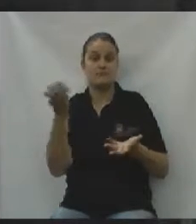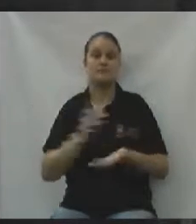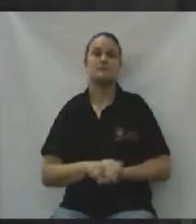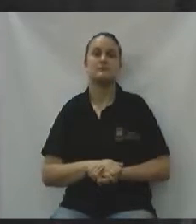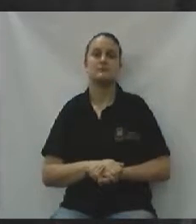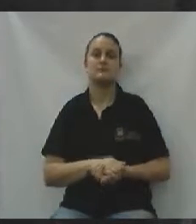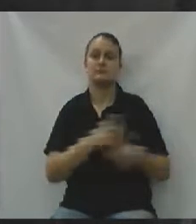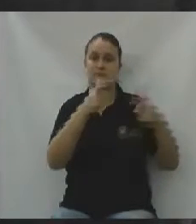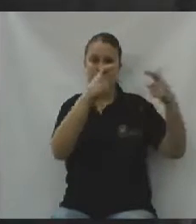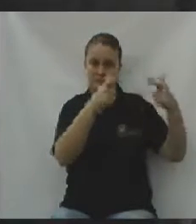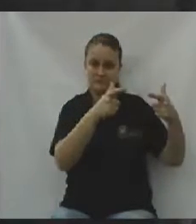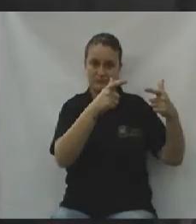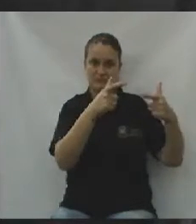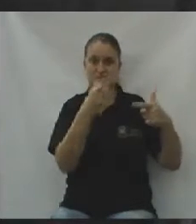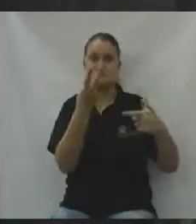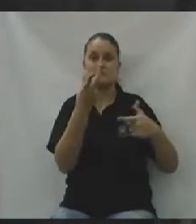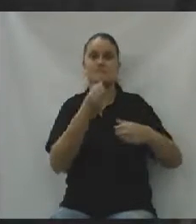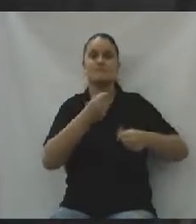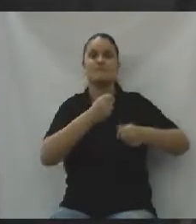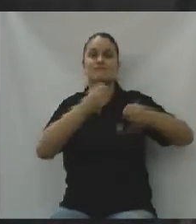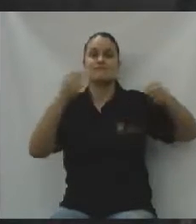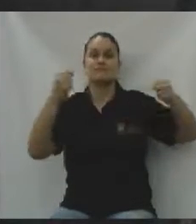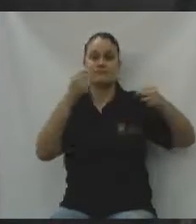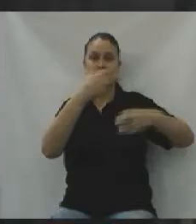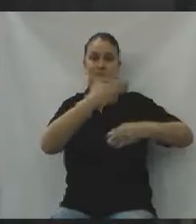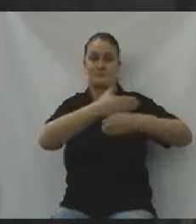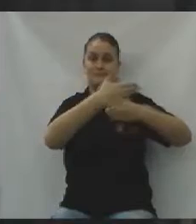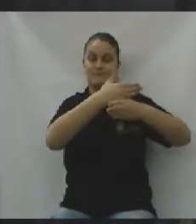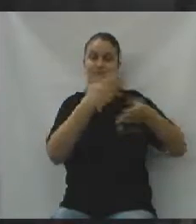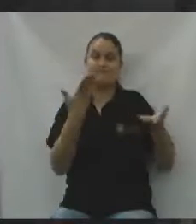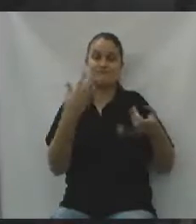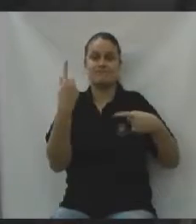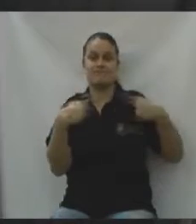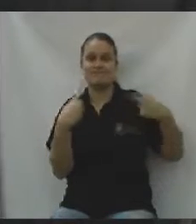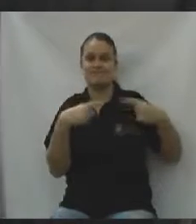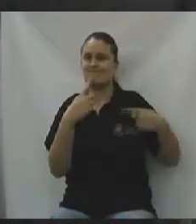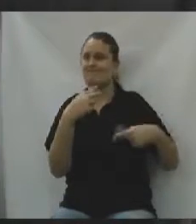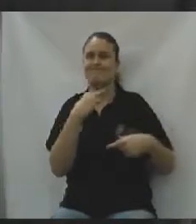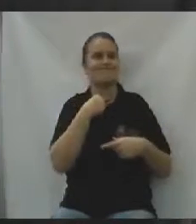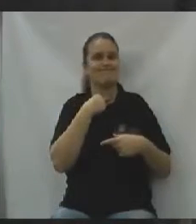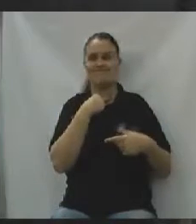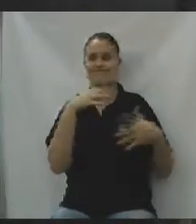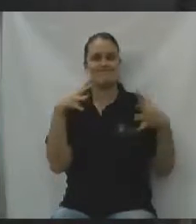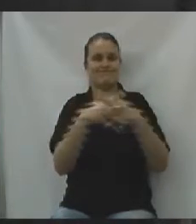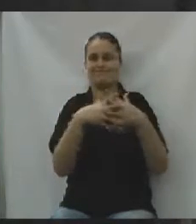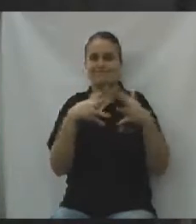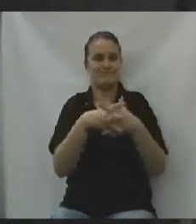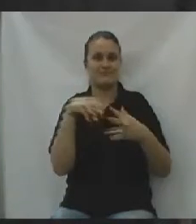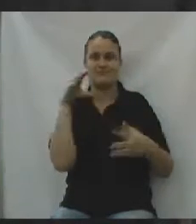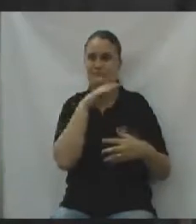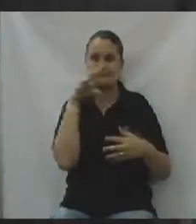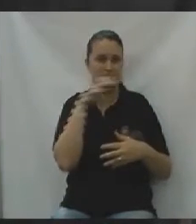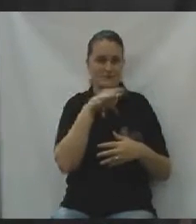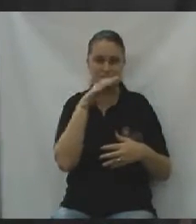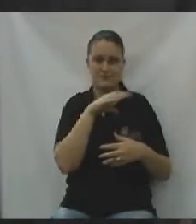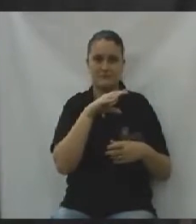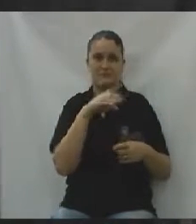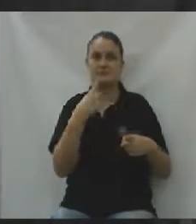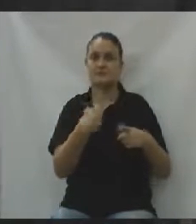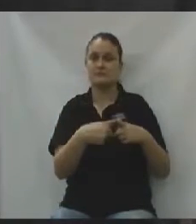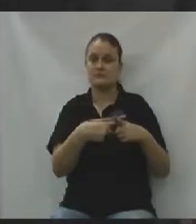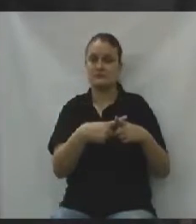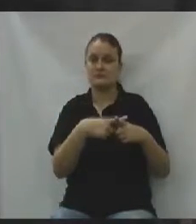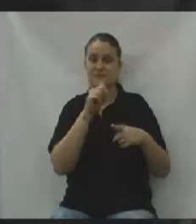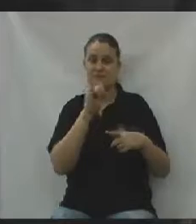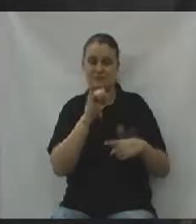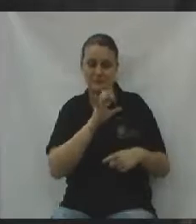Então, o local e o porte. Essa discussão não pode ser atropelada a toque de caixa. Por quê?